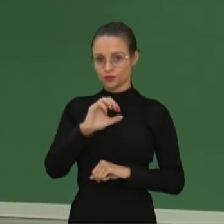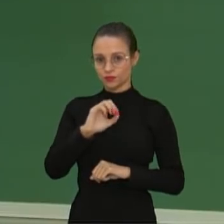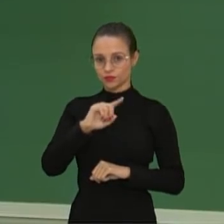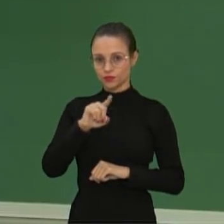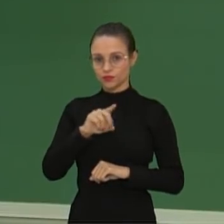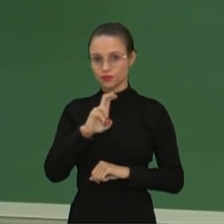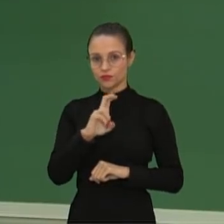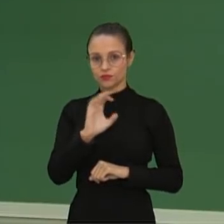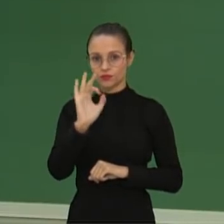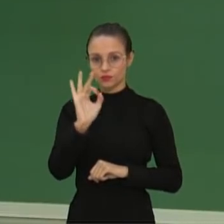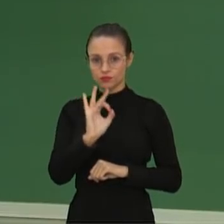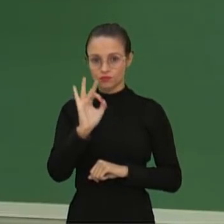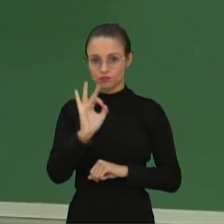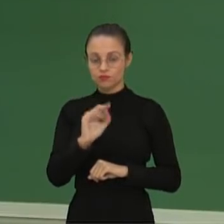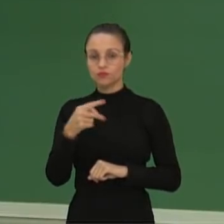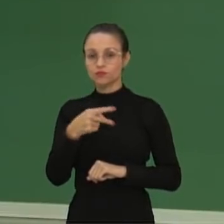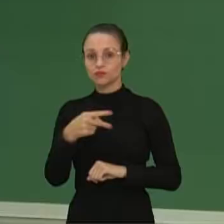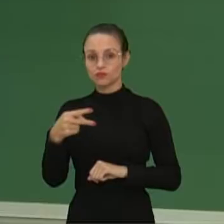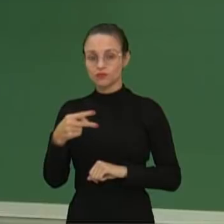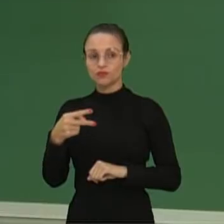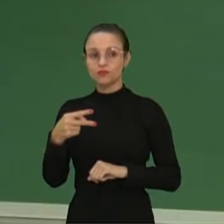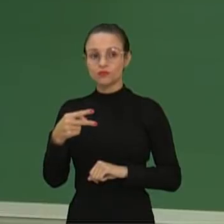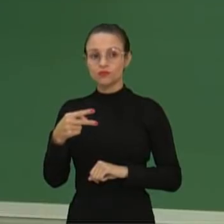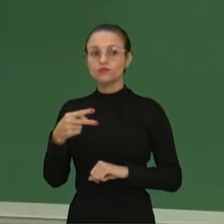70,5% igual a